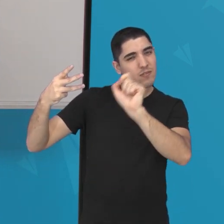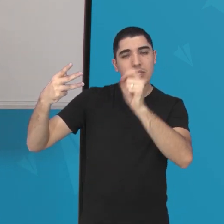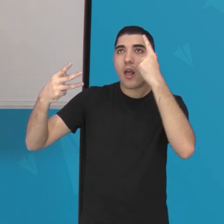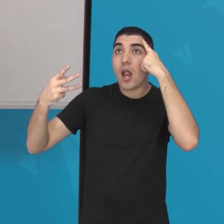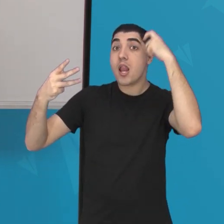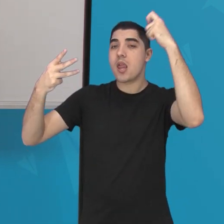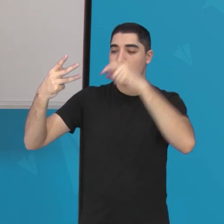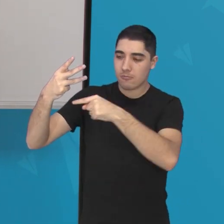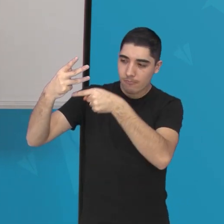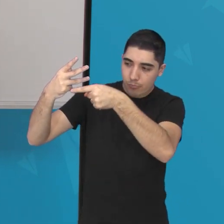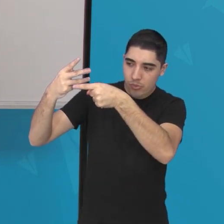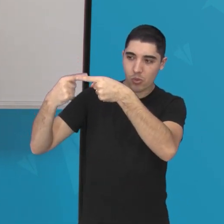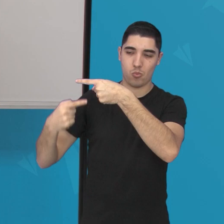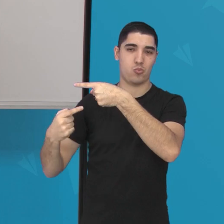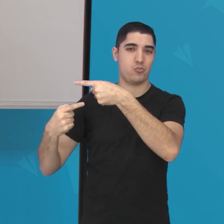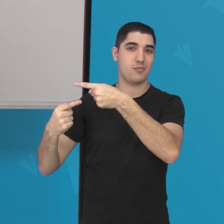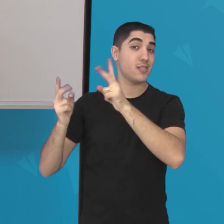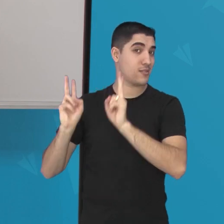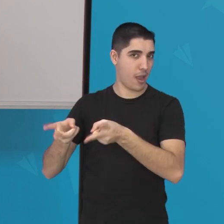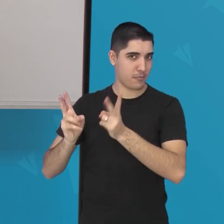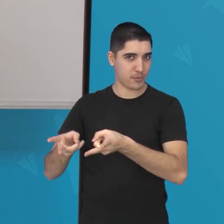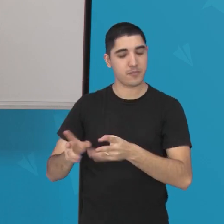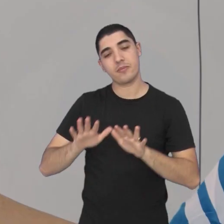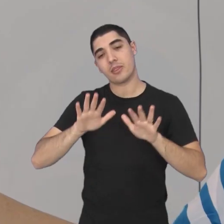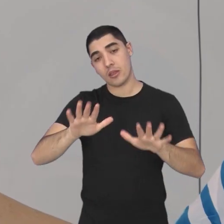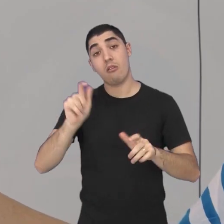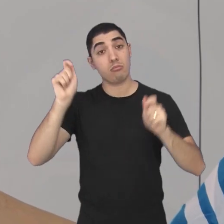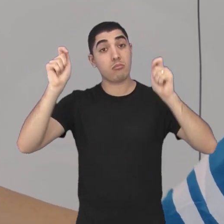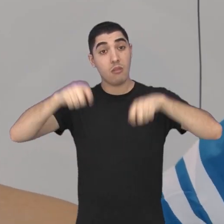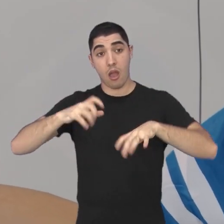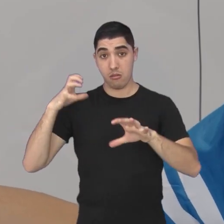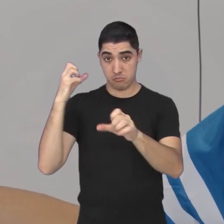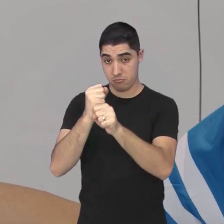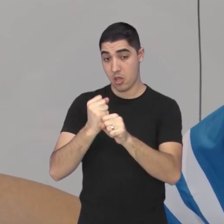Então, a gente só consegue somar